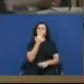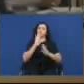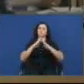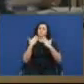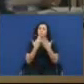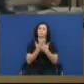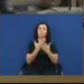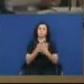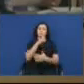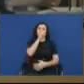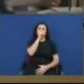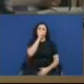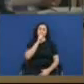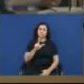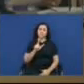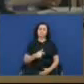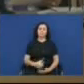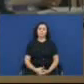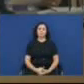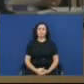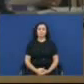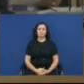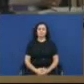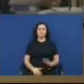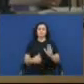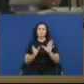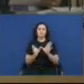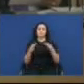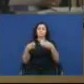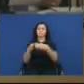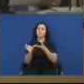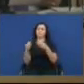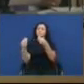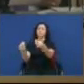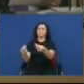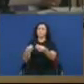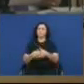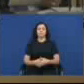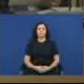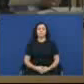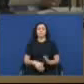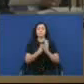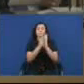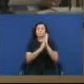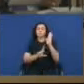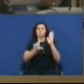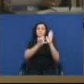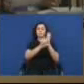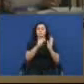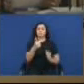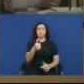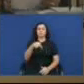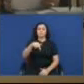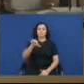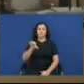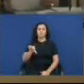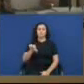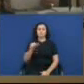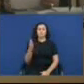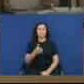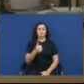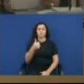âmbito do município de Limeira. Encaminhe-se às comissões competentes. Projeto de lei número